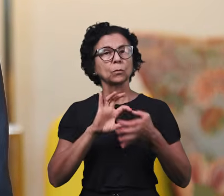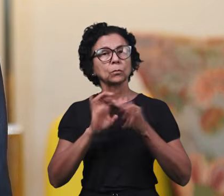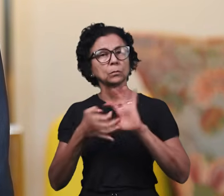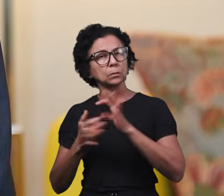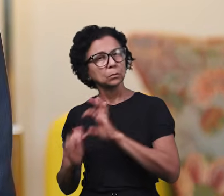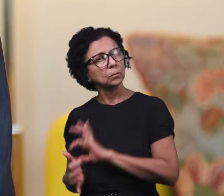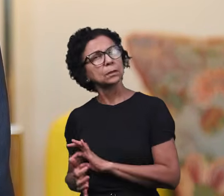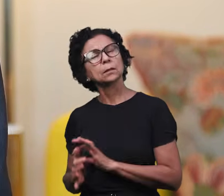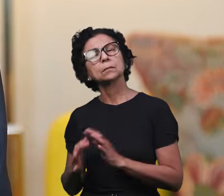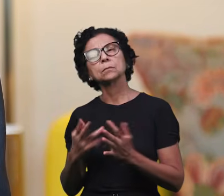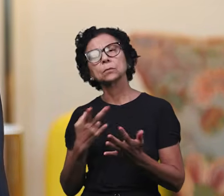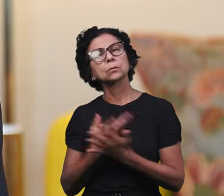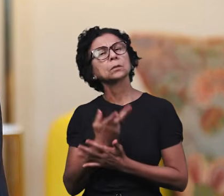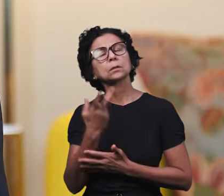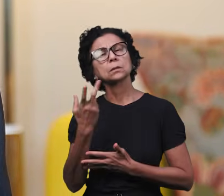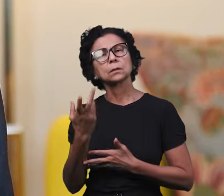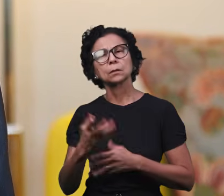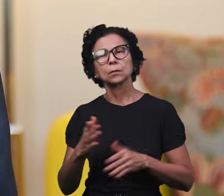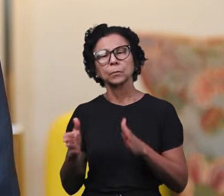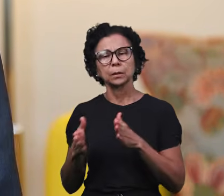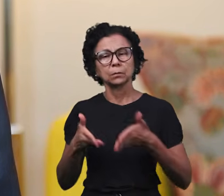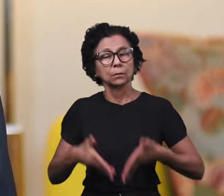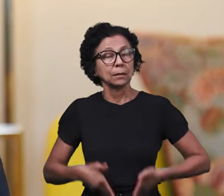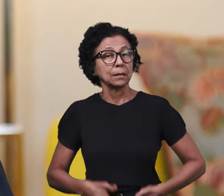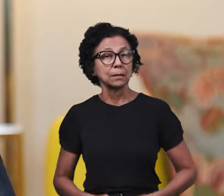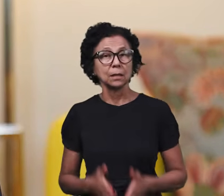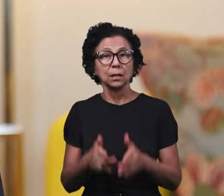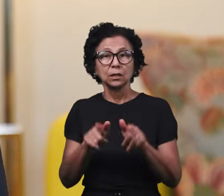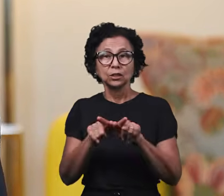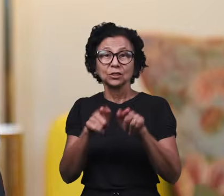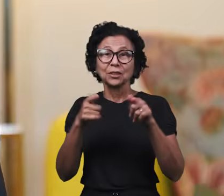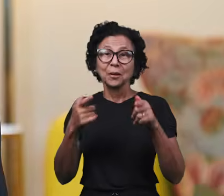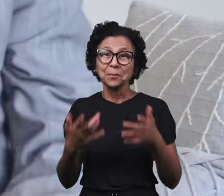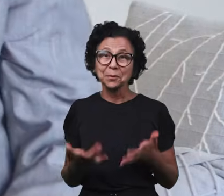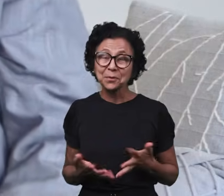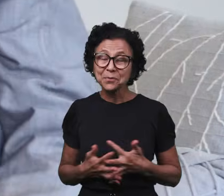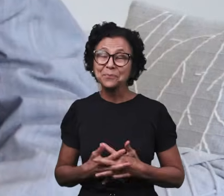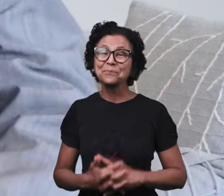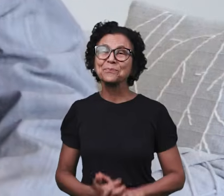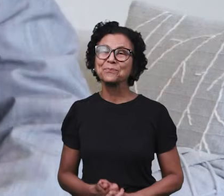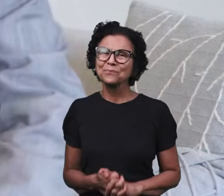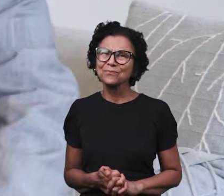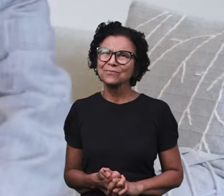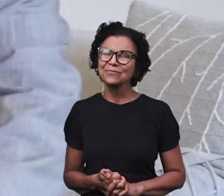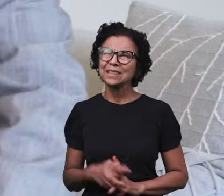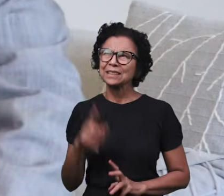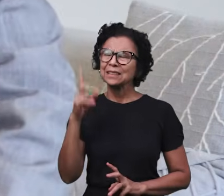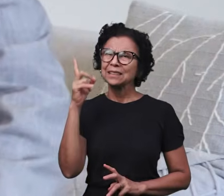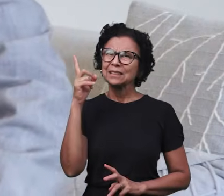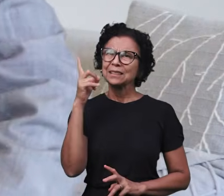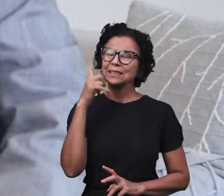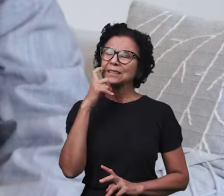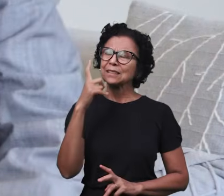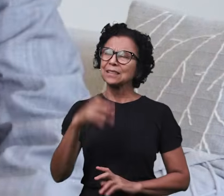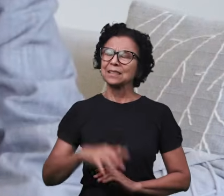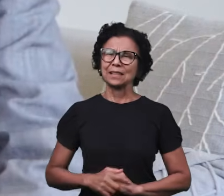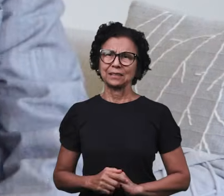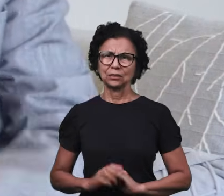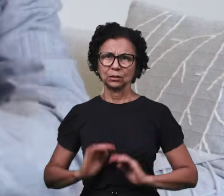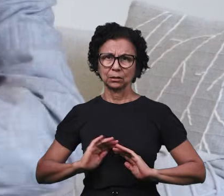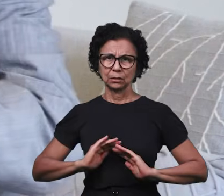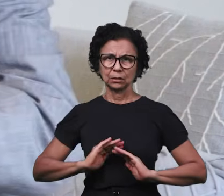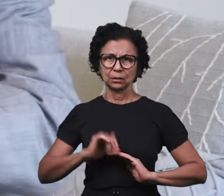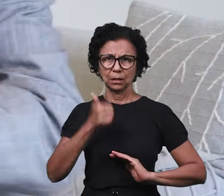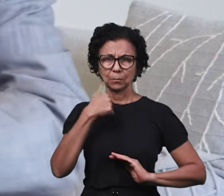daquilo que aconteceu. Como é que foi esse nascimento? Eram gêmeos? Interessante que dentro do ventre eles já